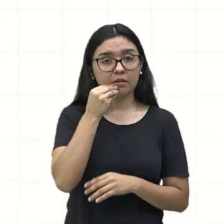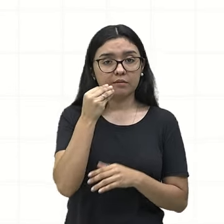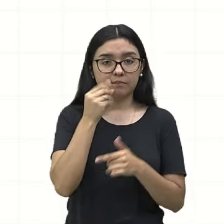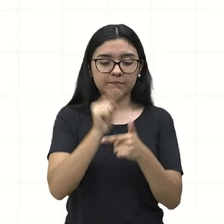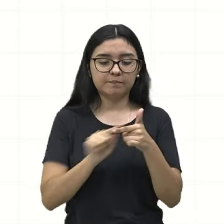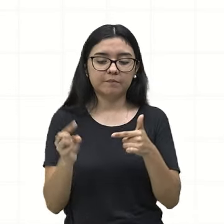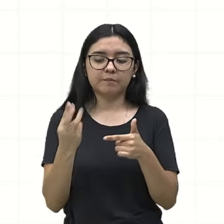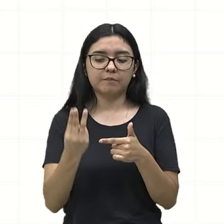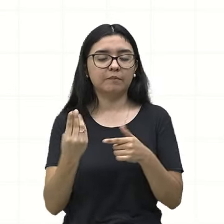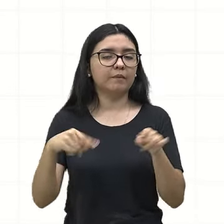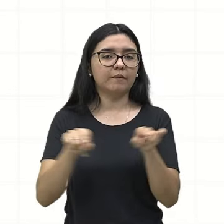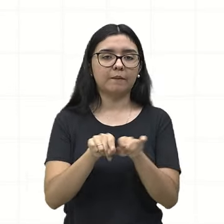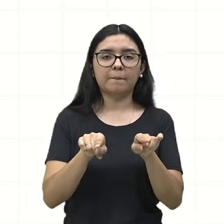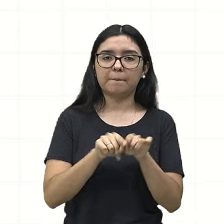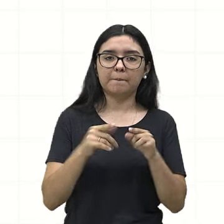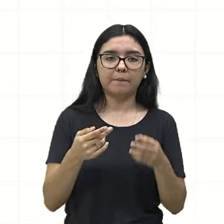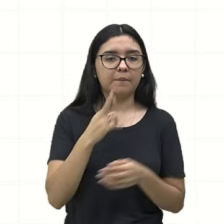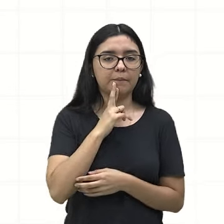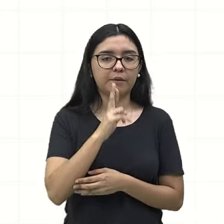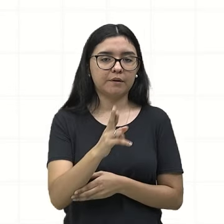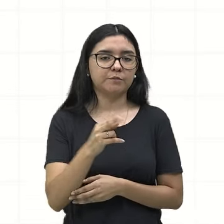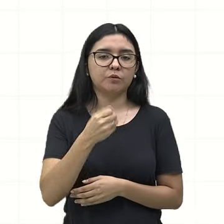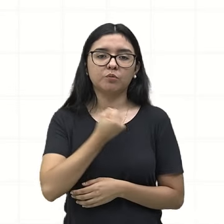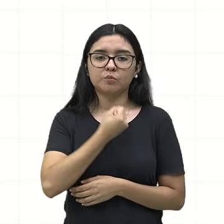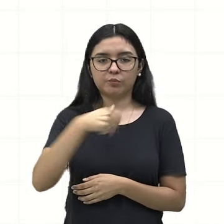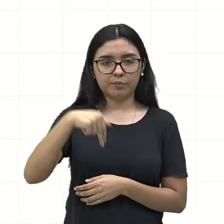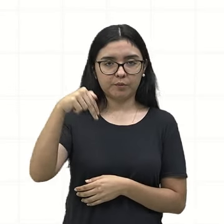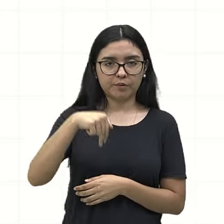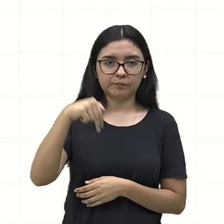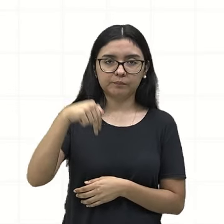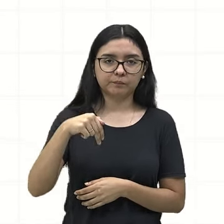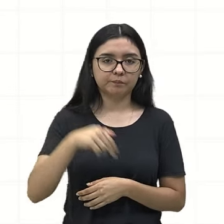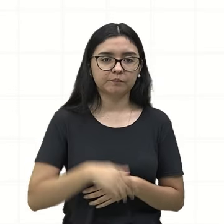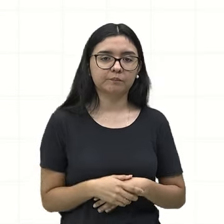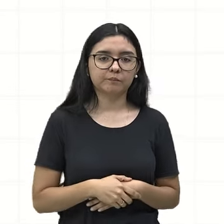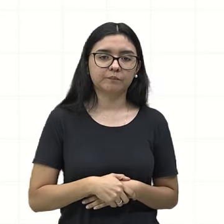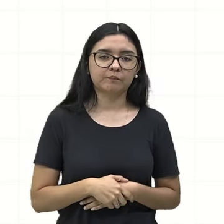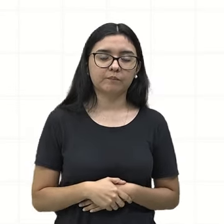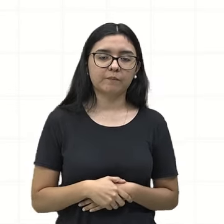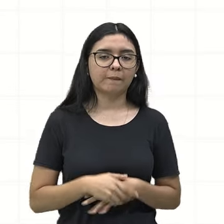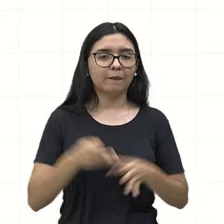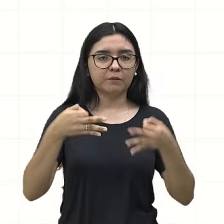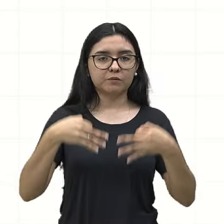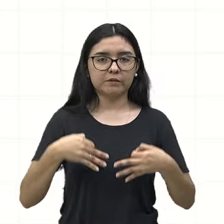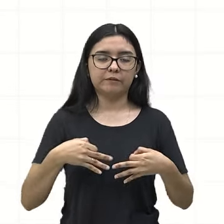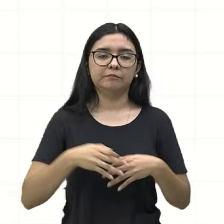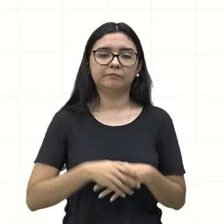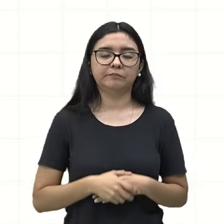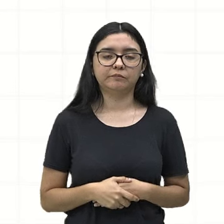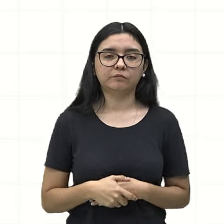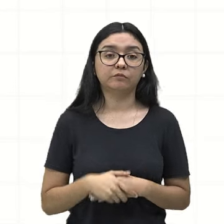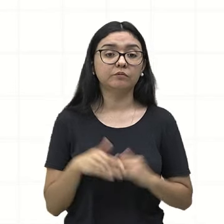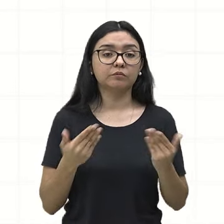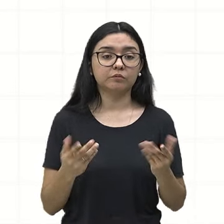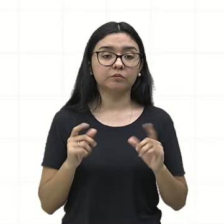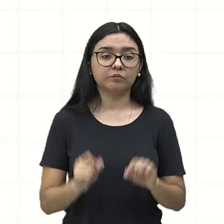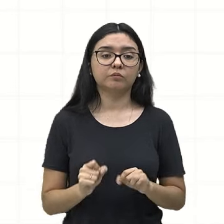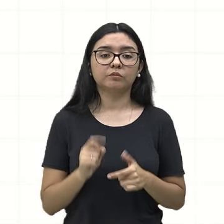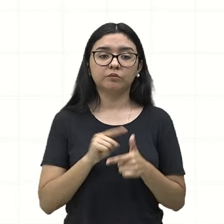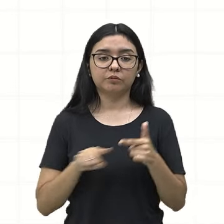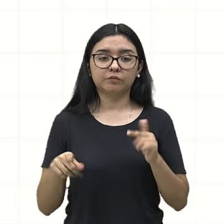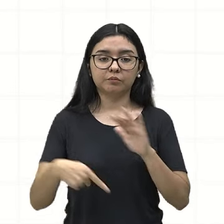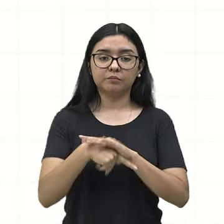por 3, também não teríamos como resposta um número natural, um número inteiro, né? Um número que não é um número quebrado, tá bom? Então, os